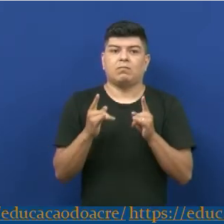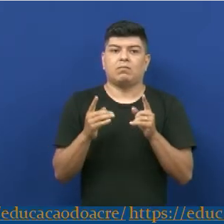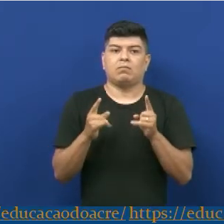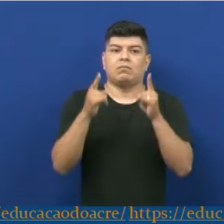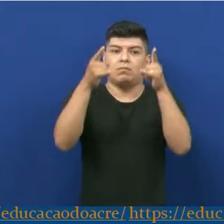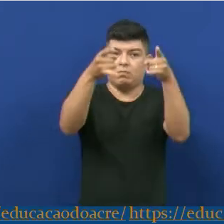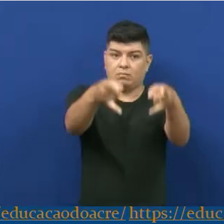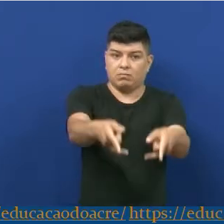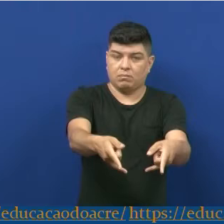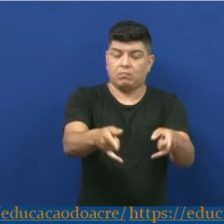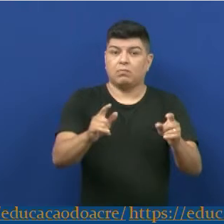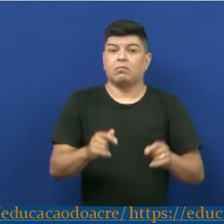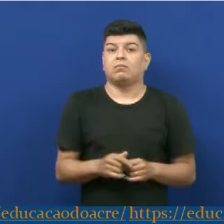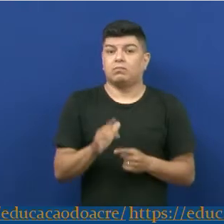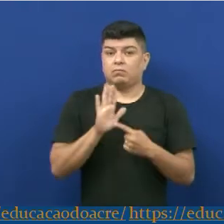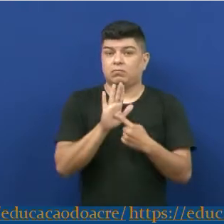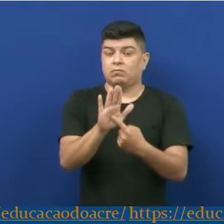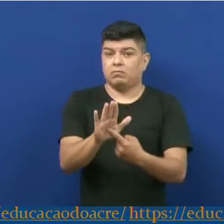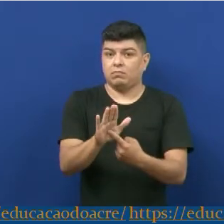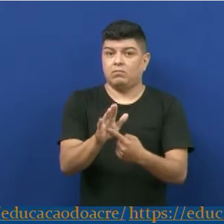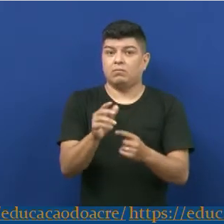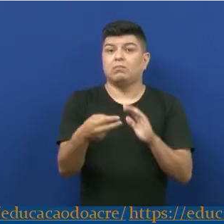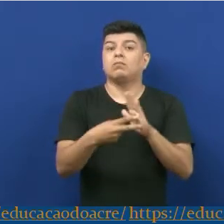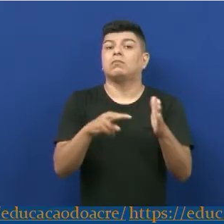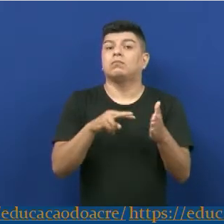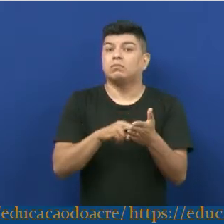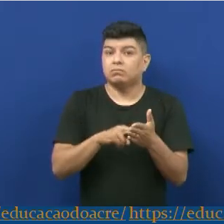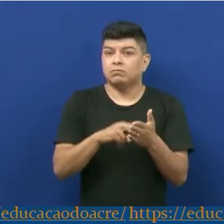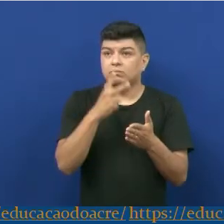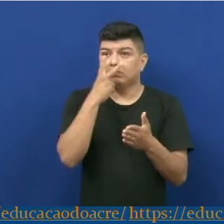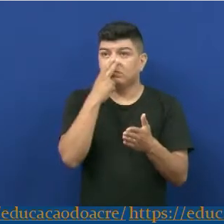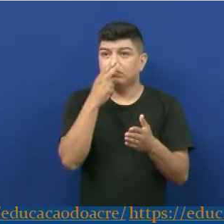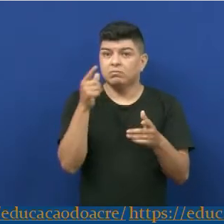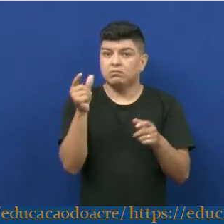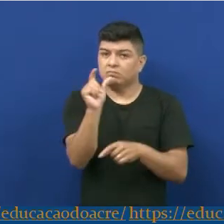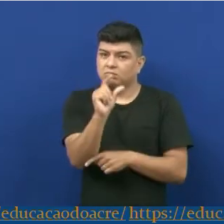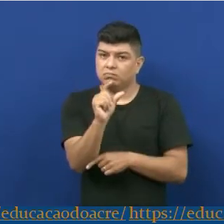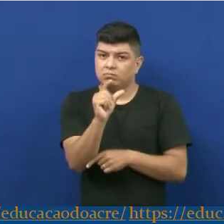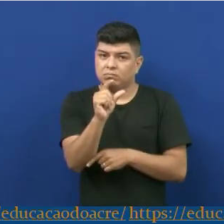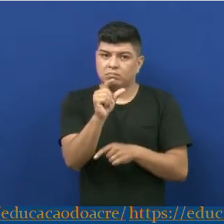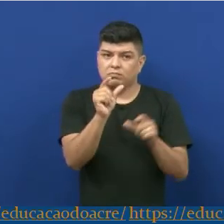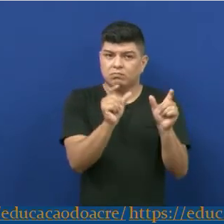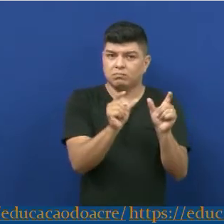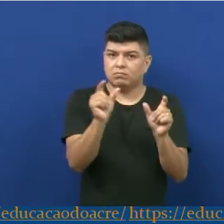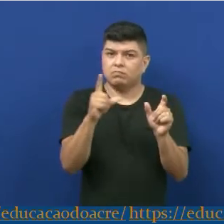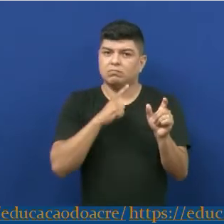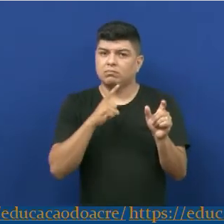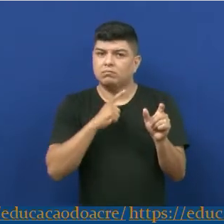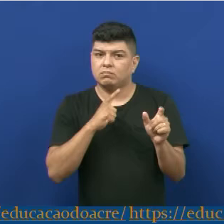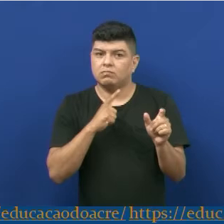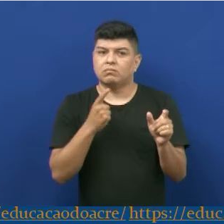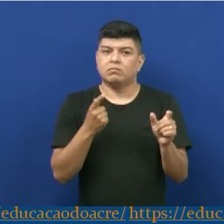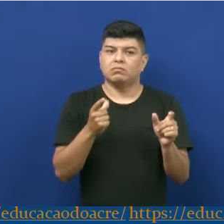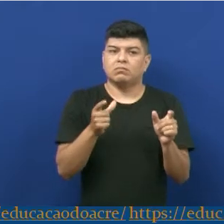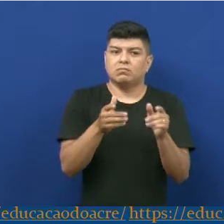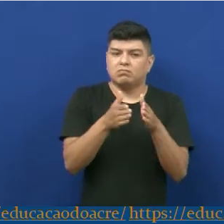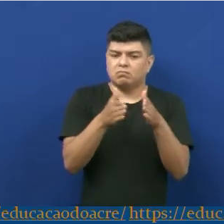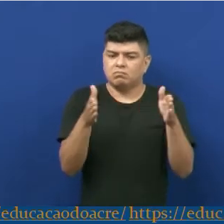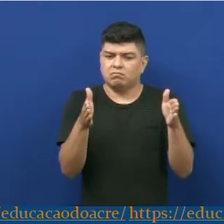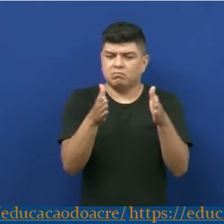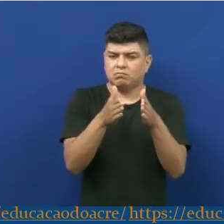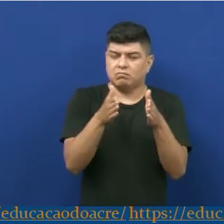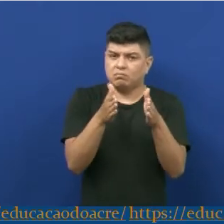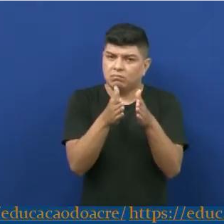aparecem na ponte, ou melhor. O que seria essa junta de dilatação? São esses pequenos espaços que existem no material. Esses